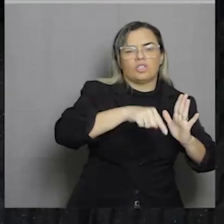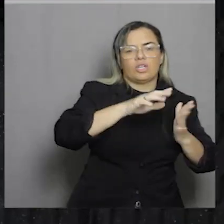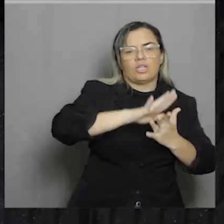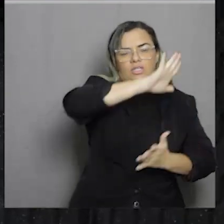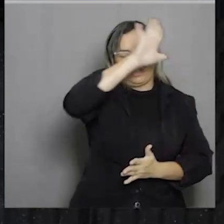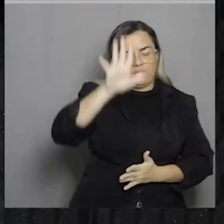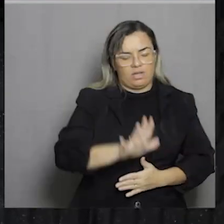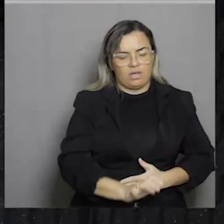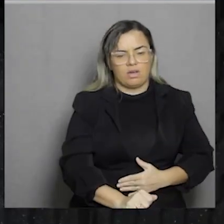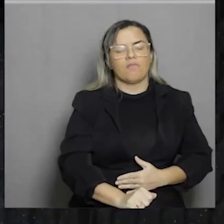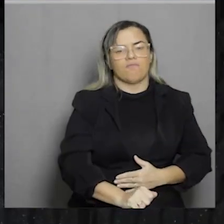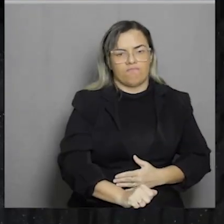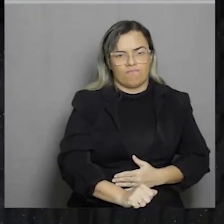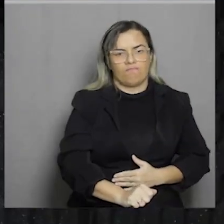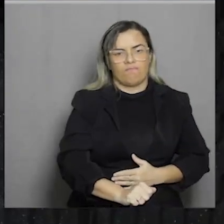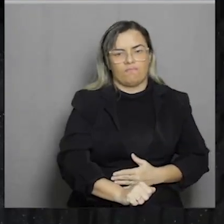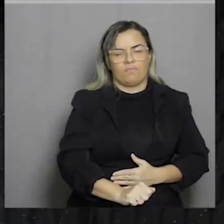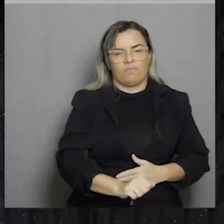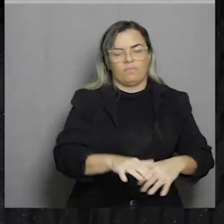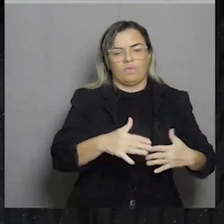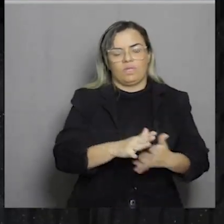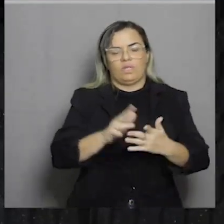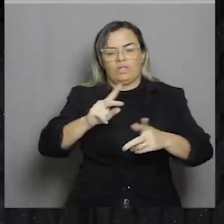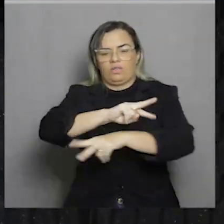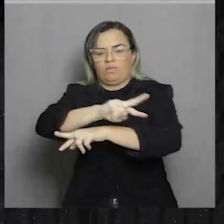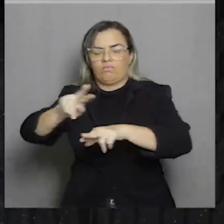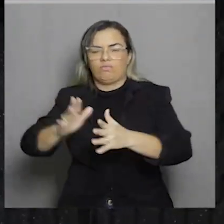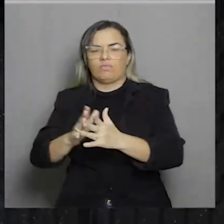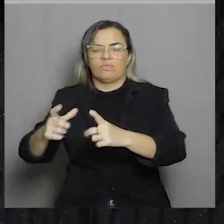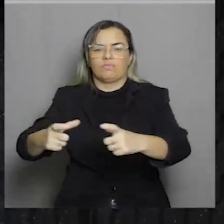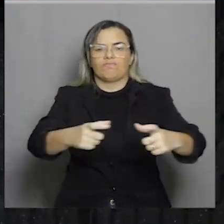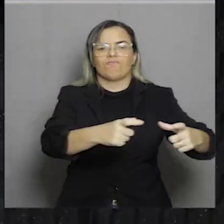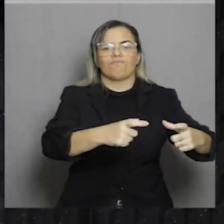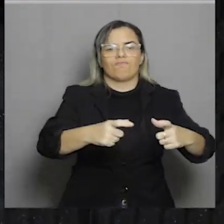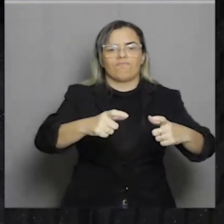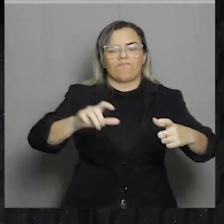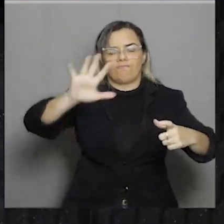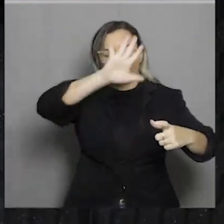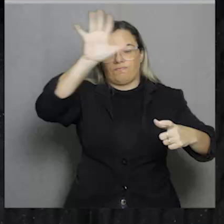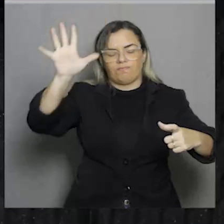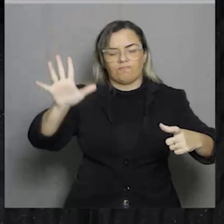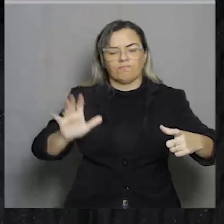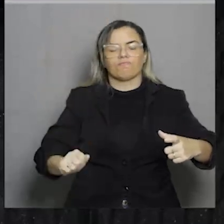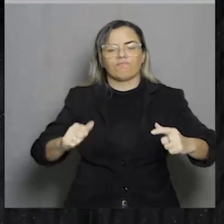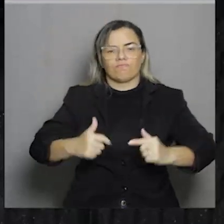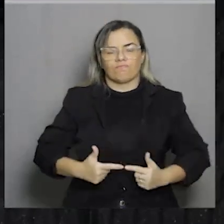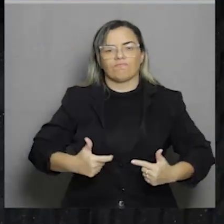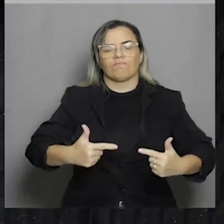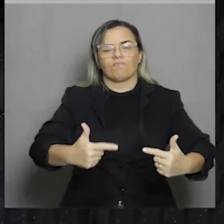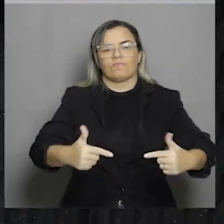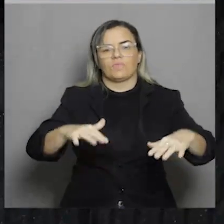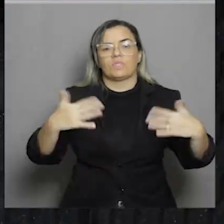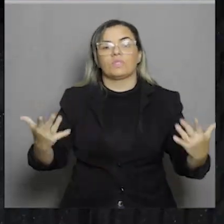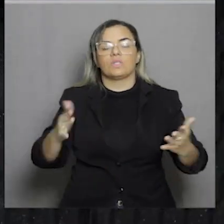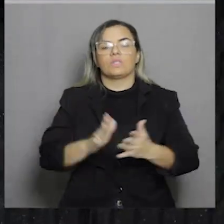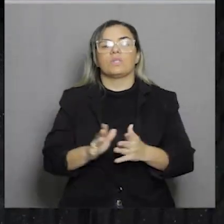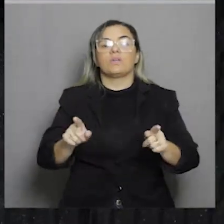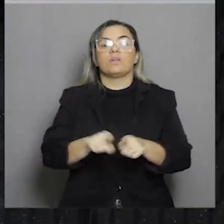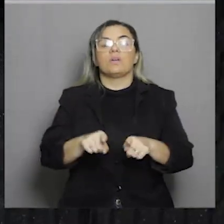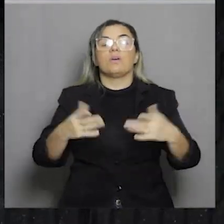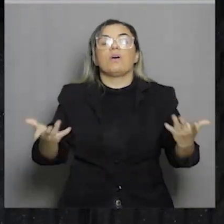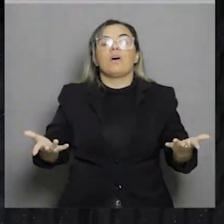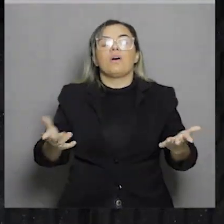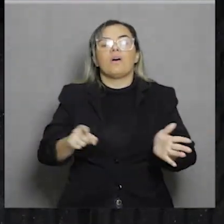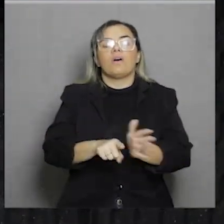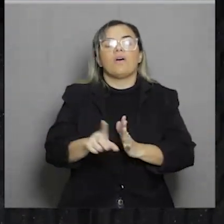África. Em várias localidades da África. Os campos de batalha chegaram também aonde?